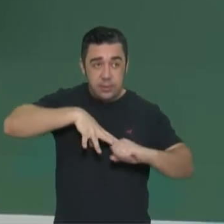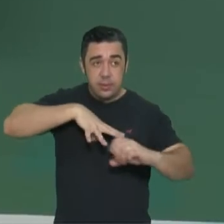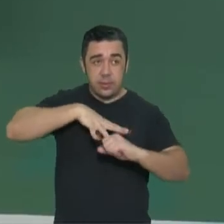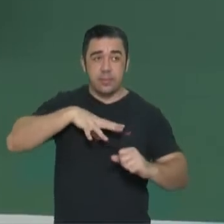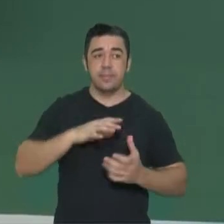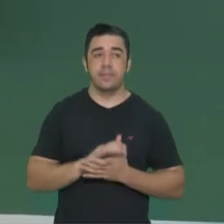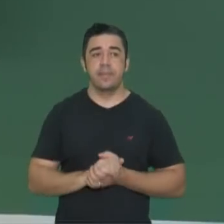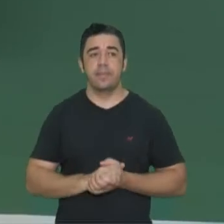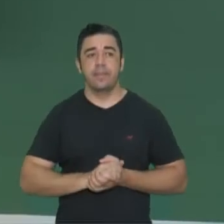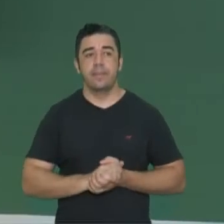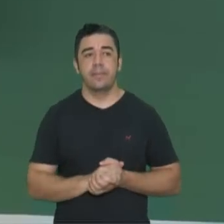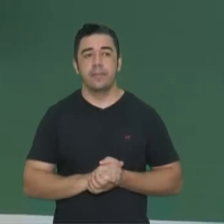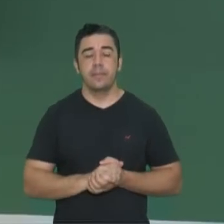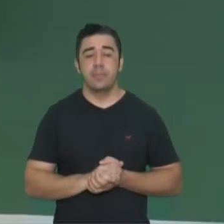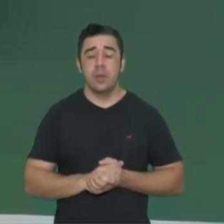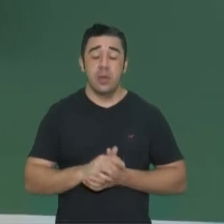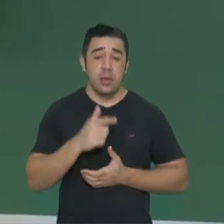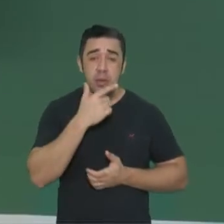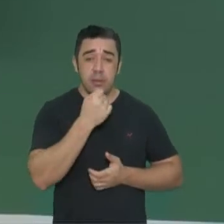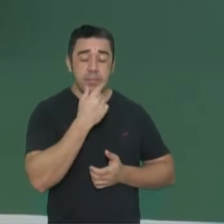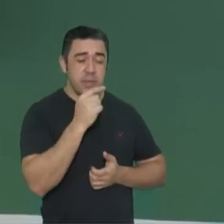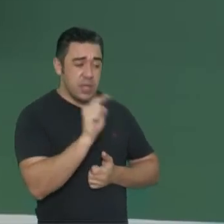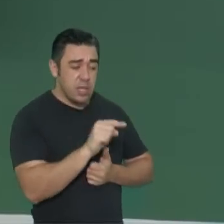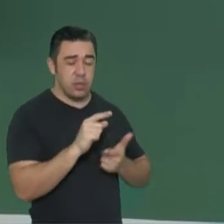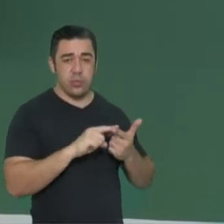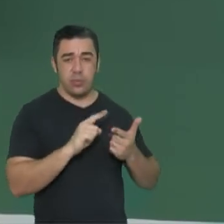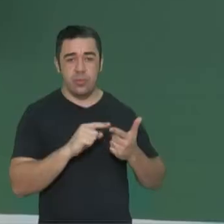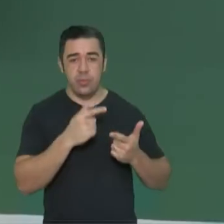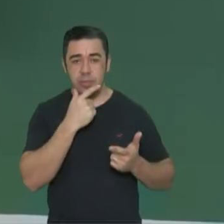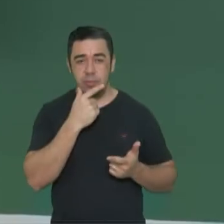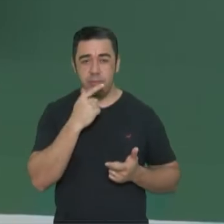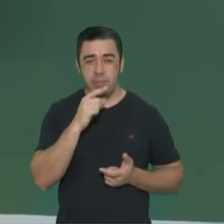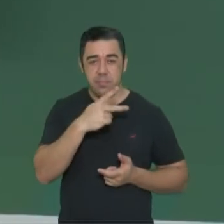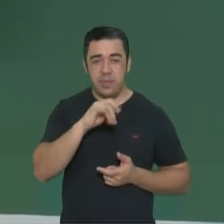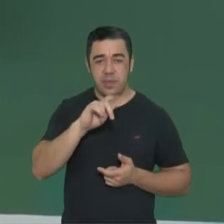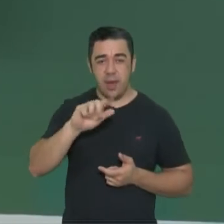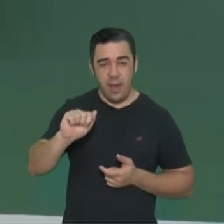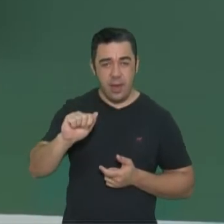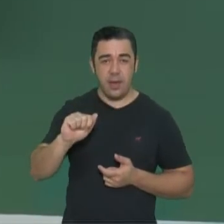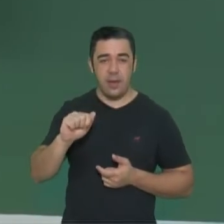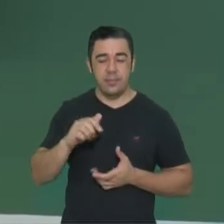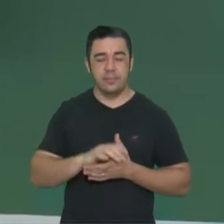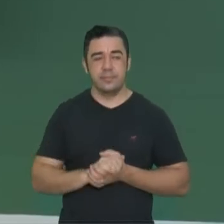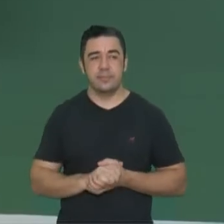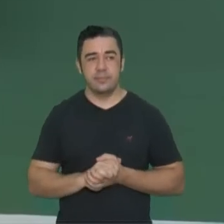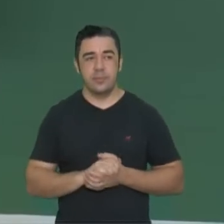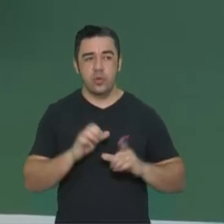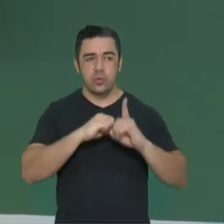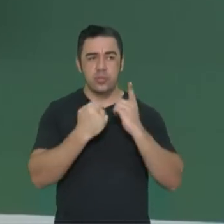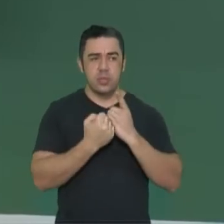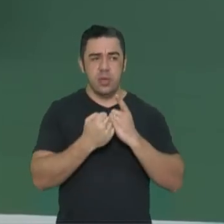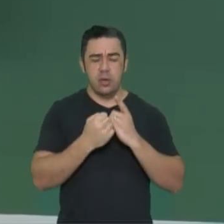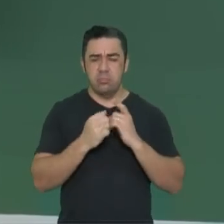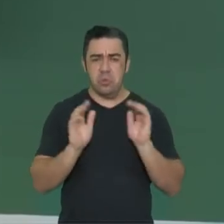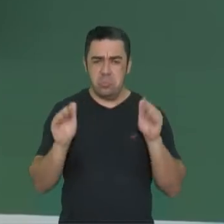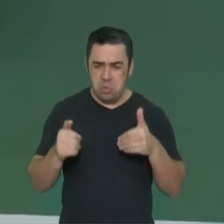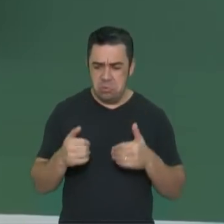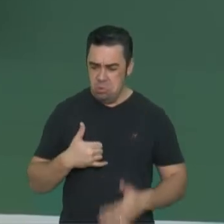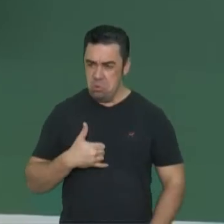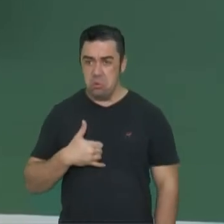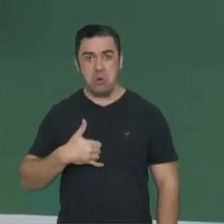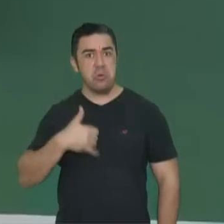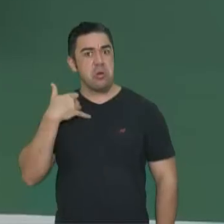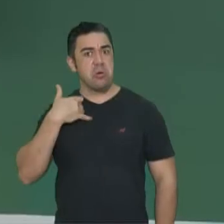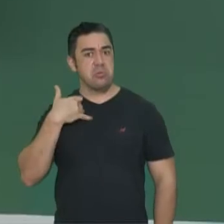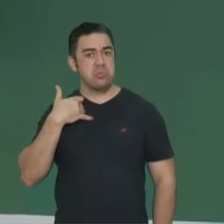da região, lugar. Guri, piá, moleque, olha quanta variação. Sociais, desumilde, orgulhoso, um